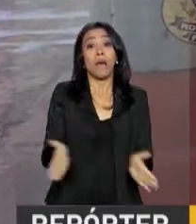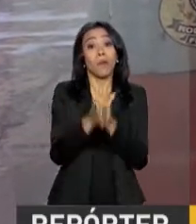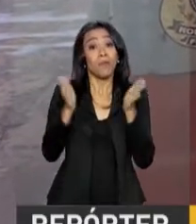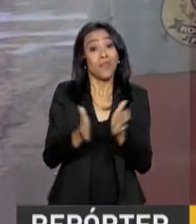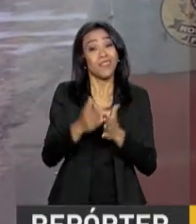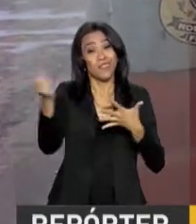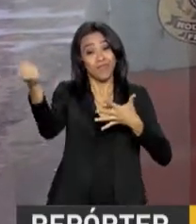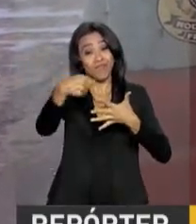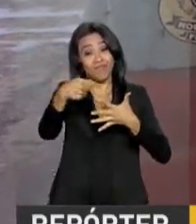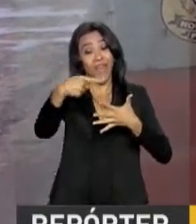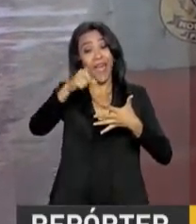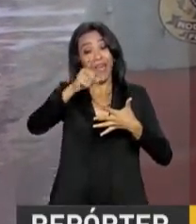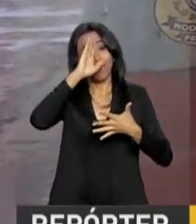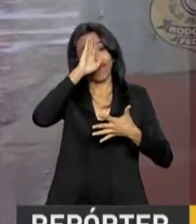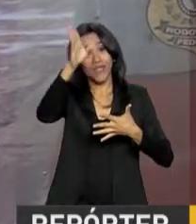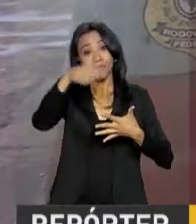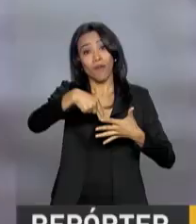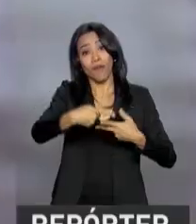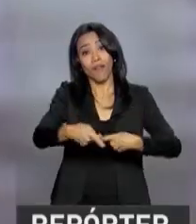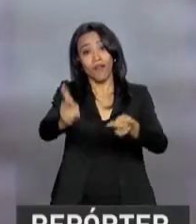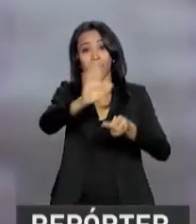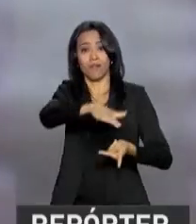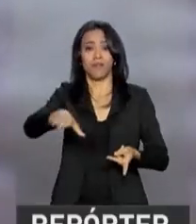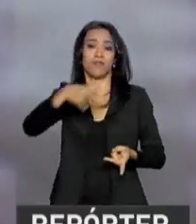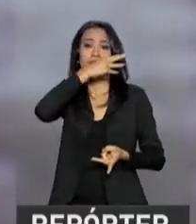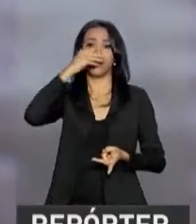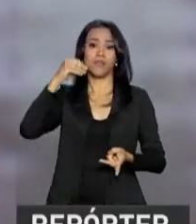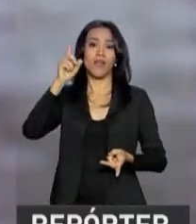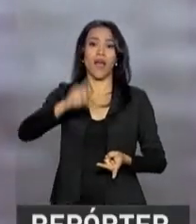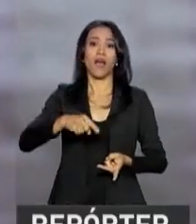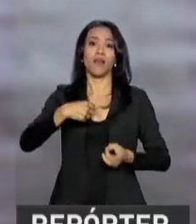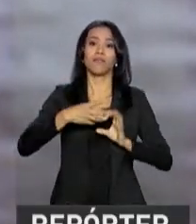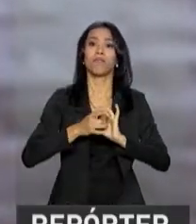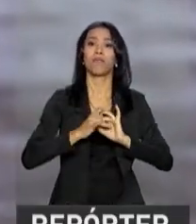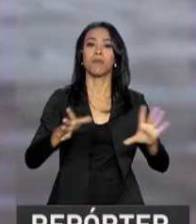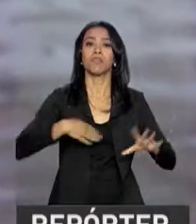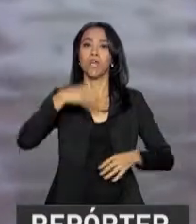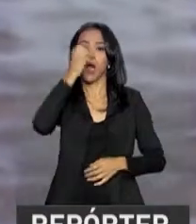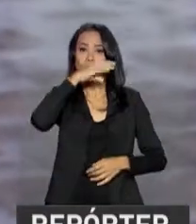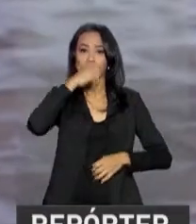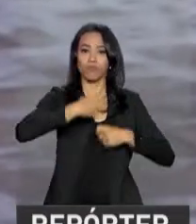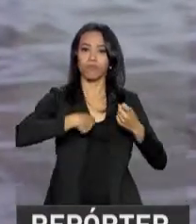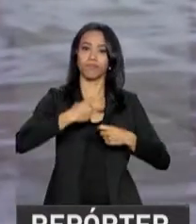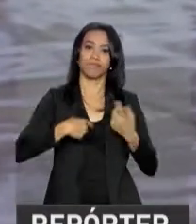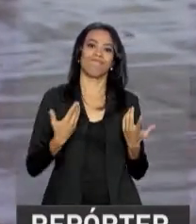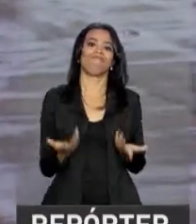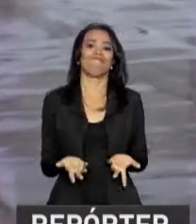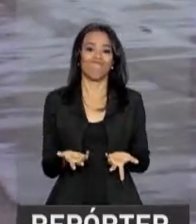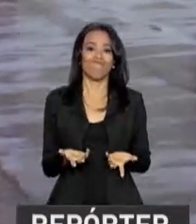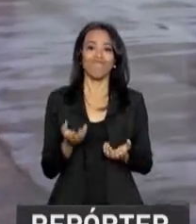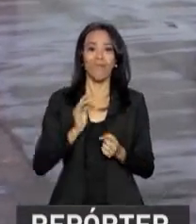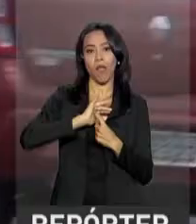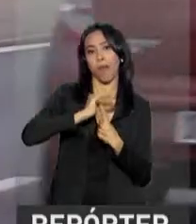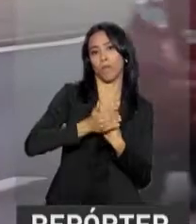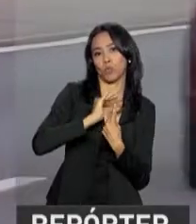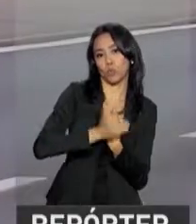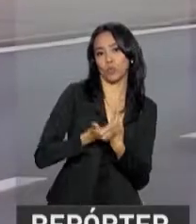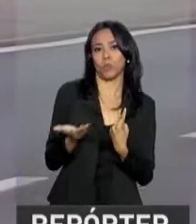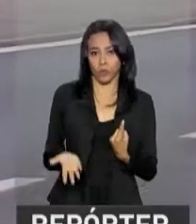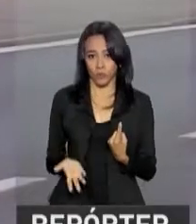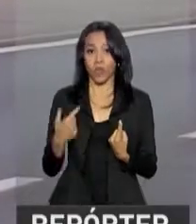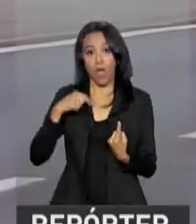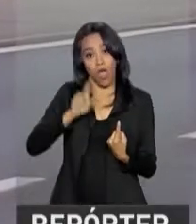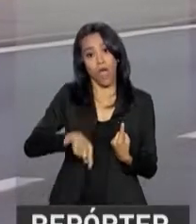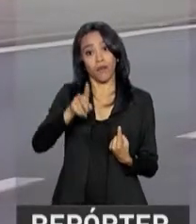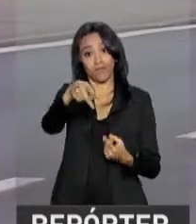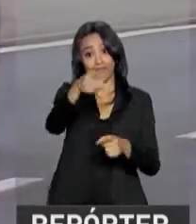fatores que levam crianças e adolescentes a serem vítimas da exploração sexual e é nas rodovias que esses jovens